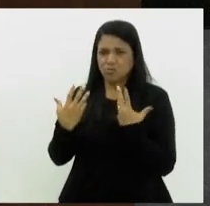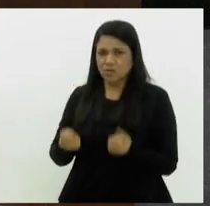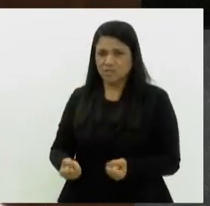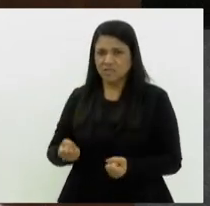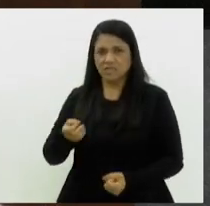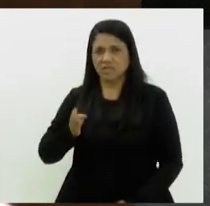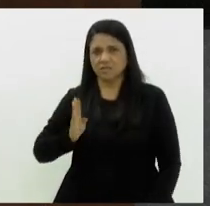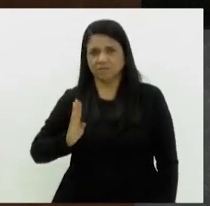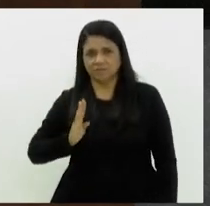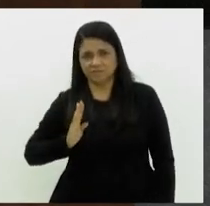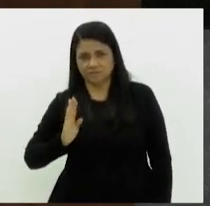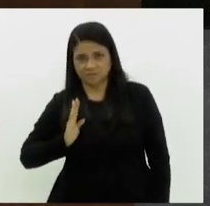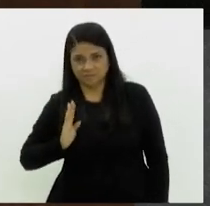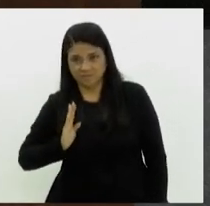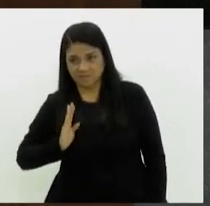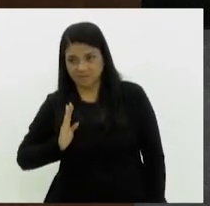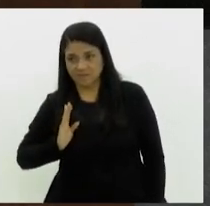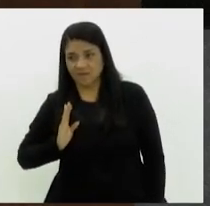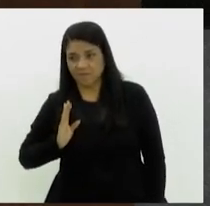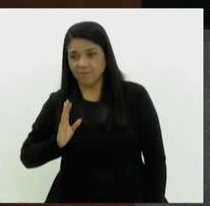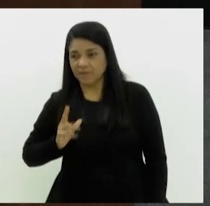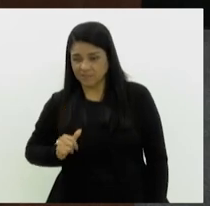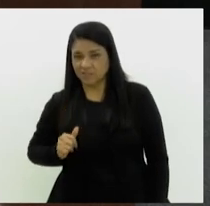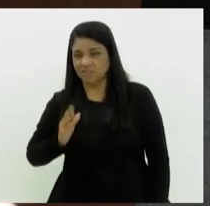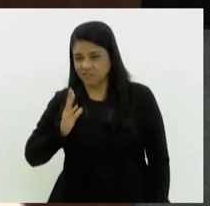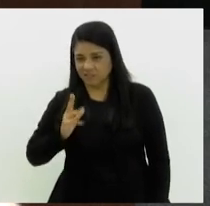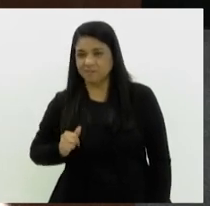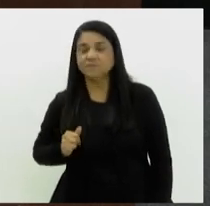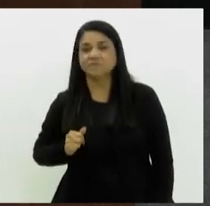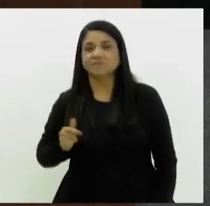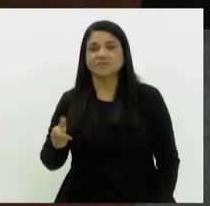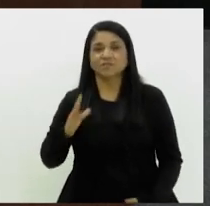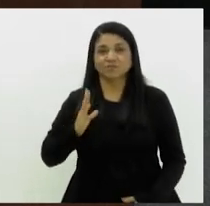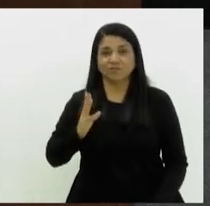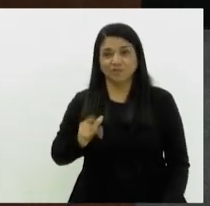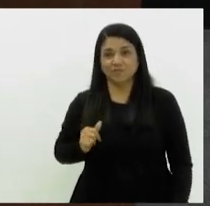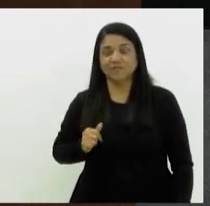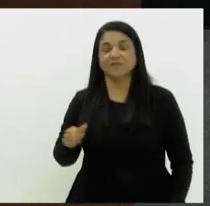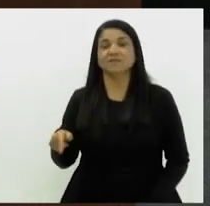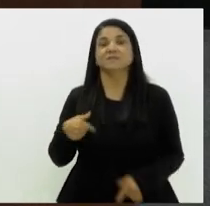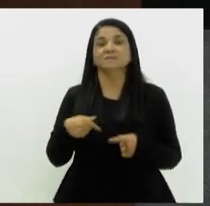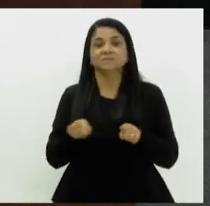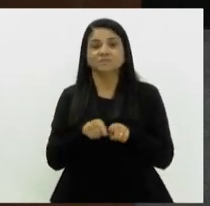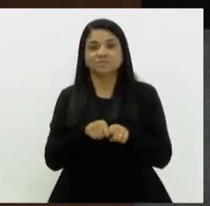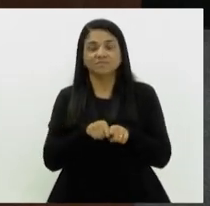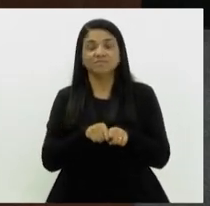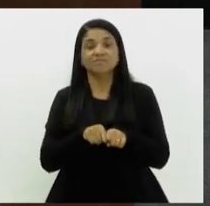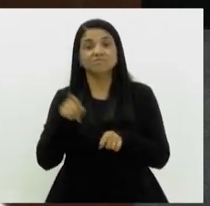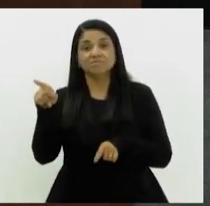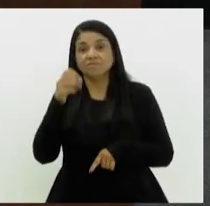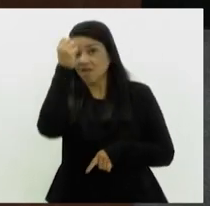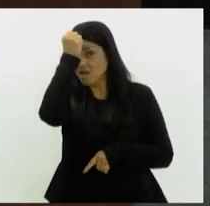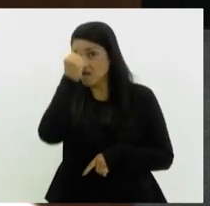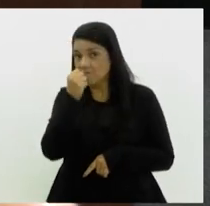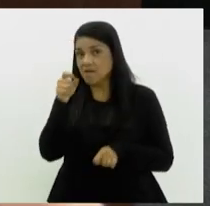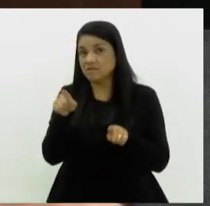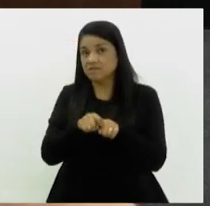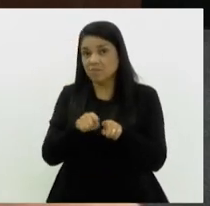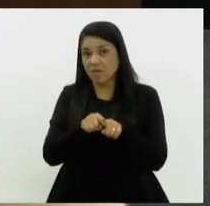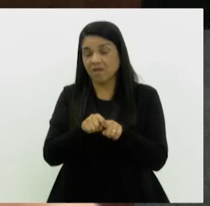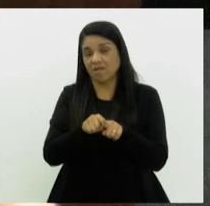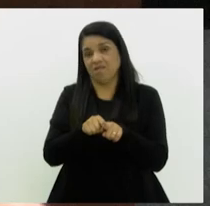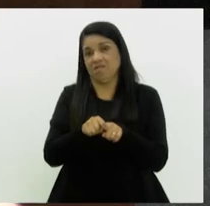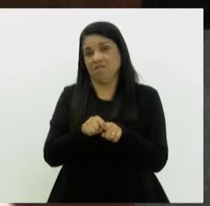que esteja se justificando do ataque vil que Hamas também fez lá no início de